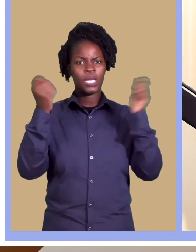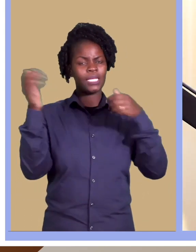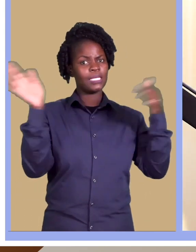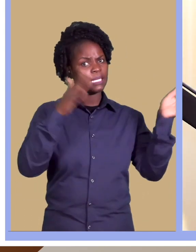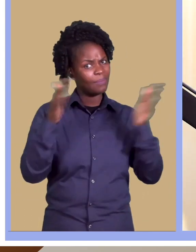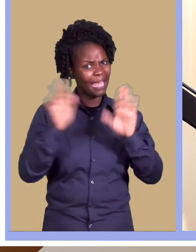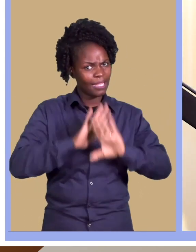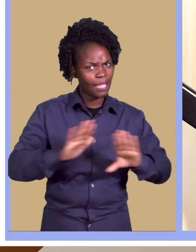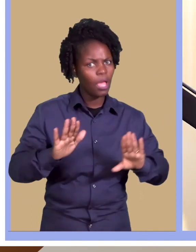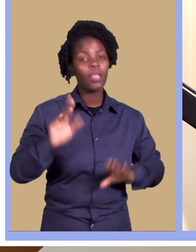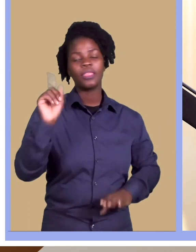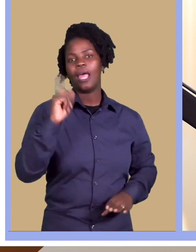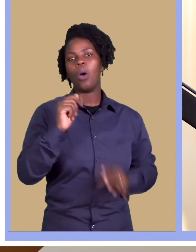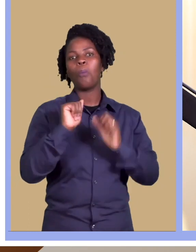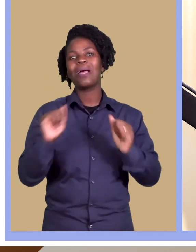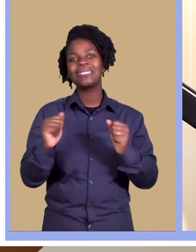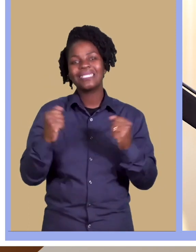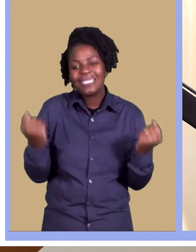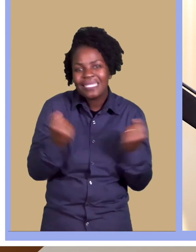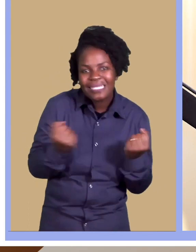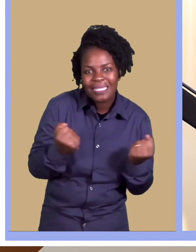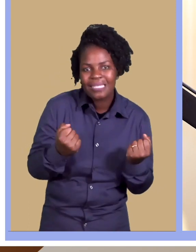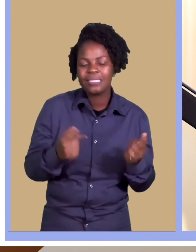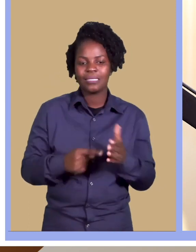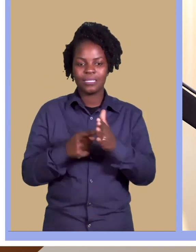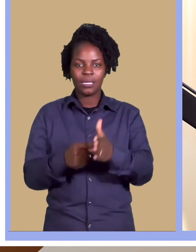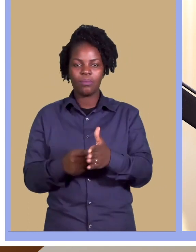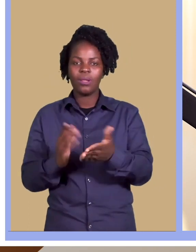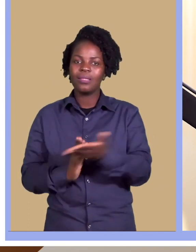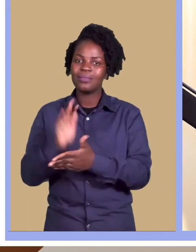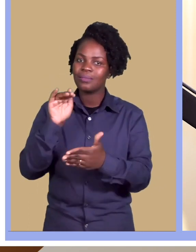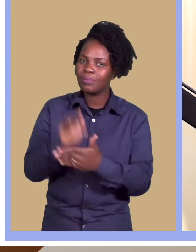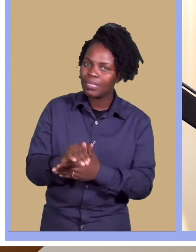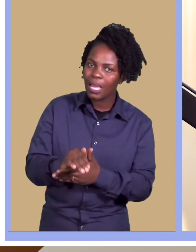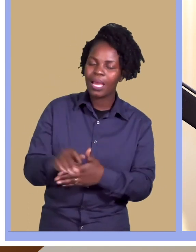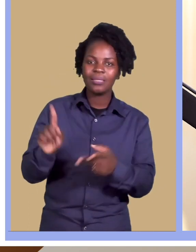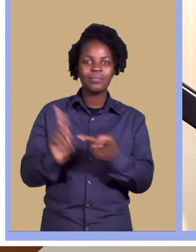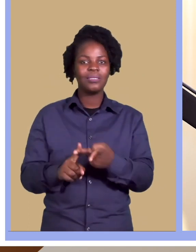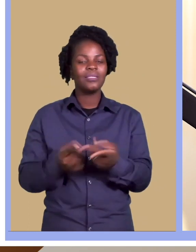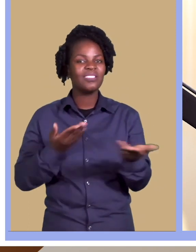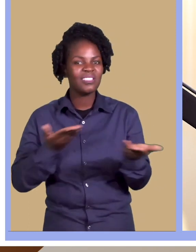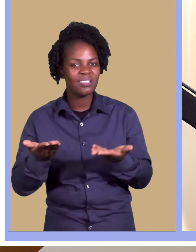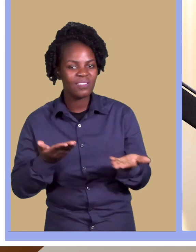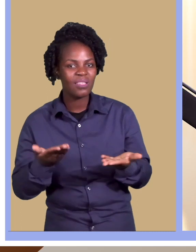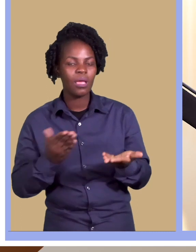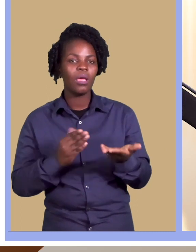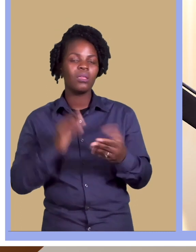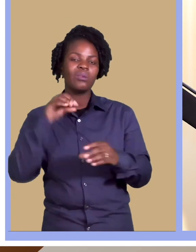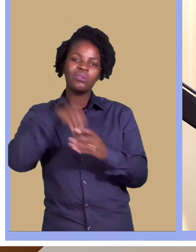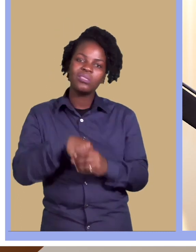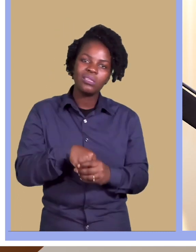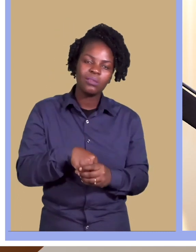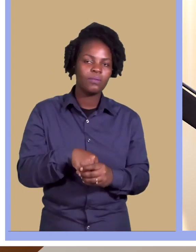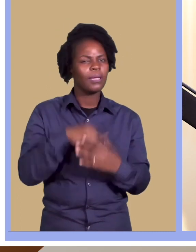acessibilidade, sobre a prestação de serviços inclusivos, né? É um pacote interessante. Mas, de novo, o desafio